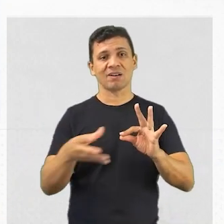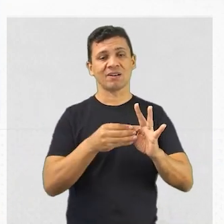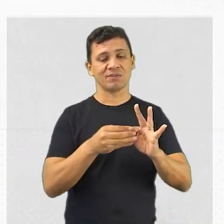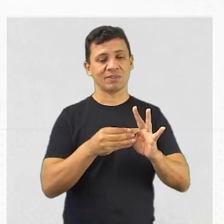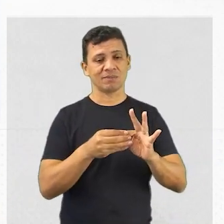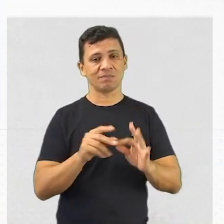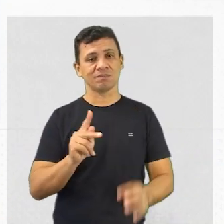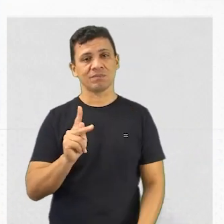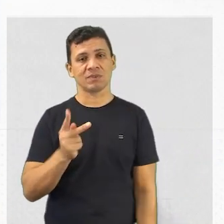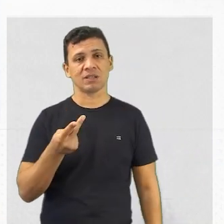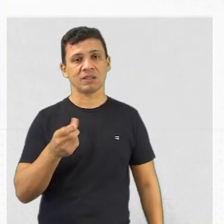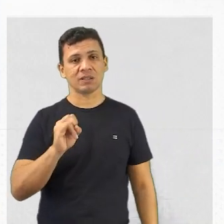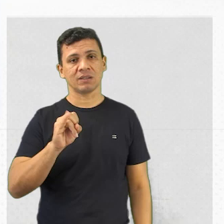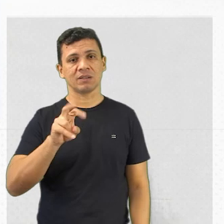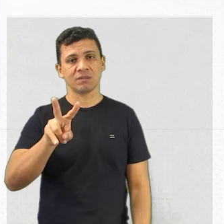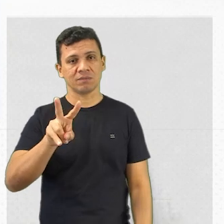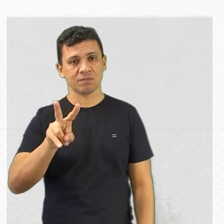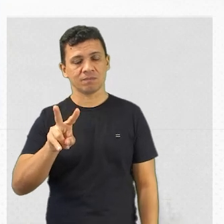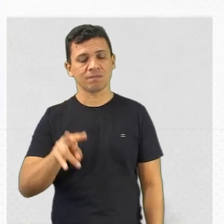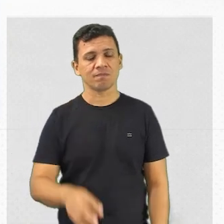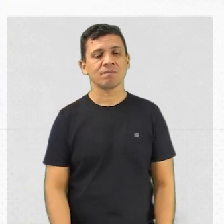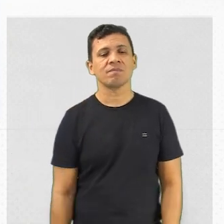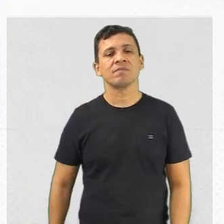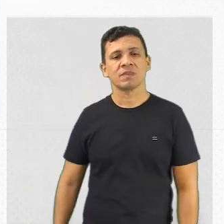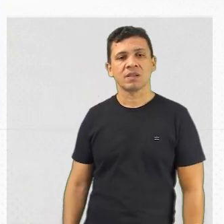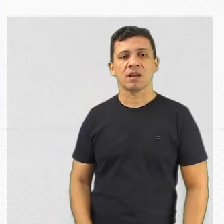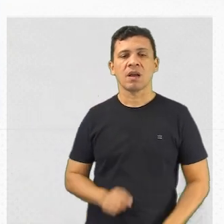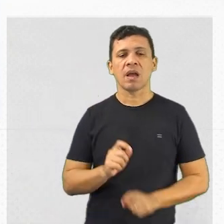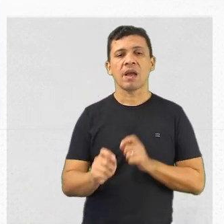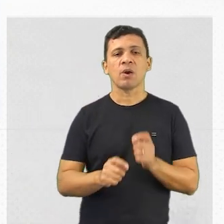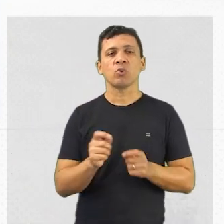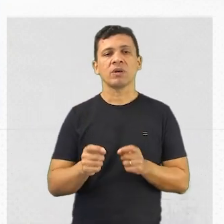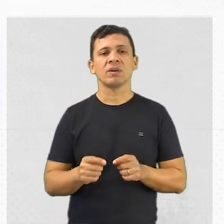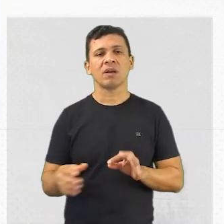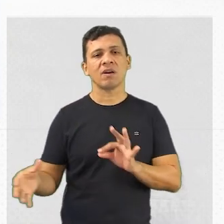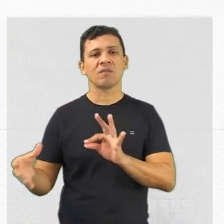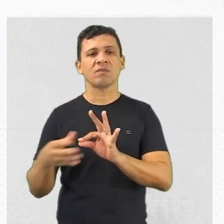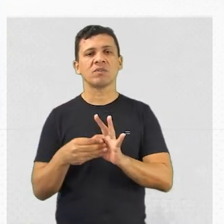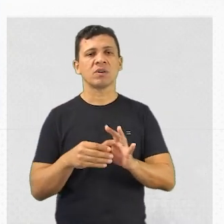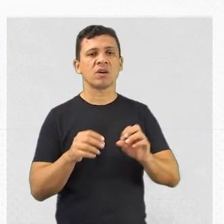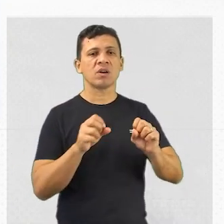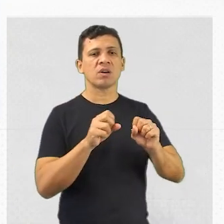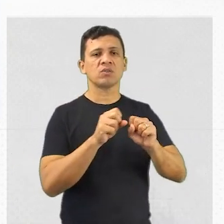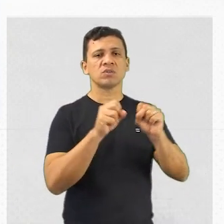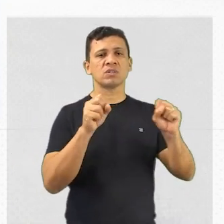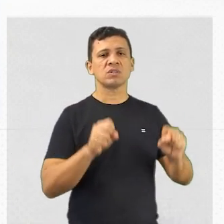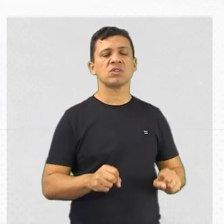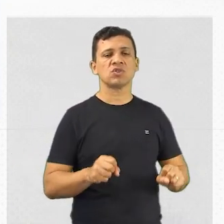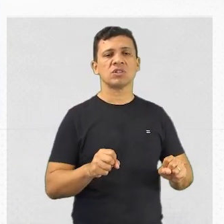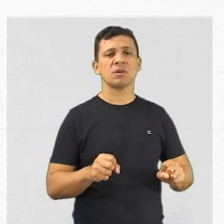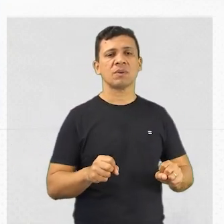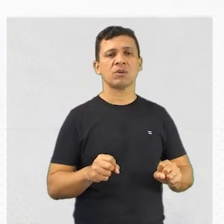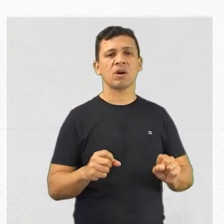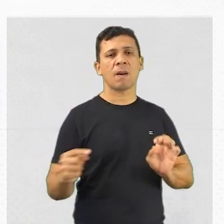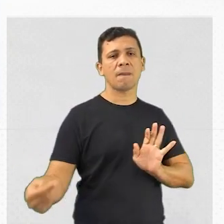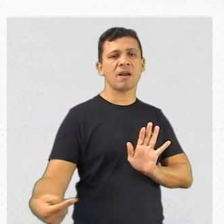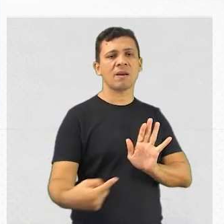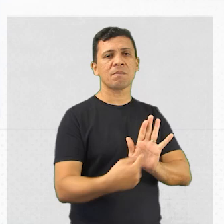da imunodeficiência humana, né? Que ataca ali principalmente o sistema imunológico, né? Que é o nosso